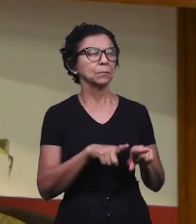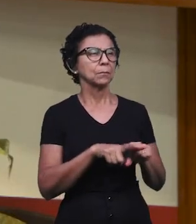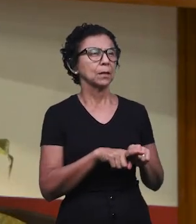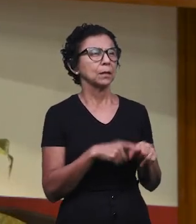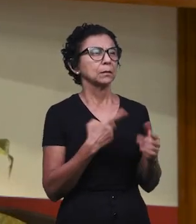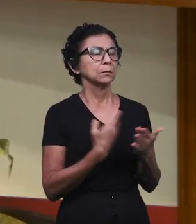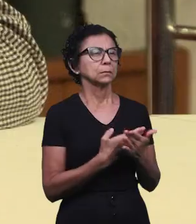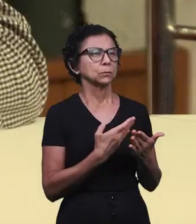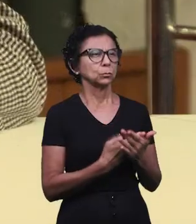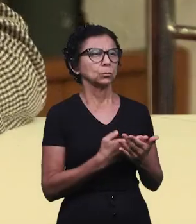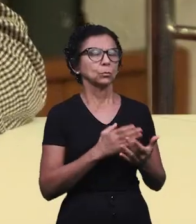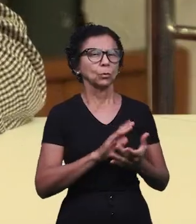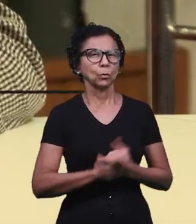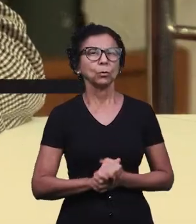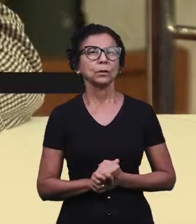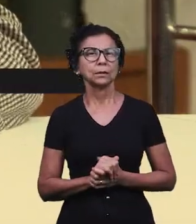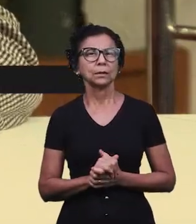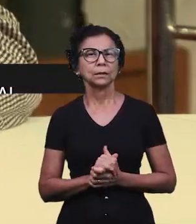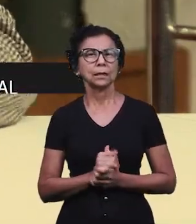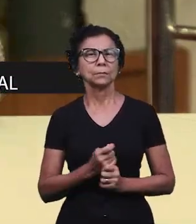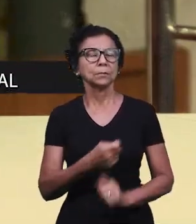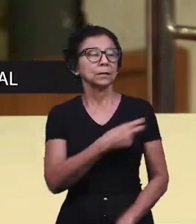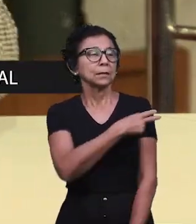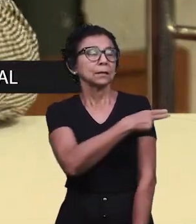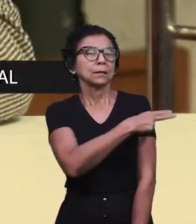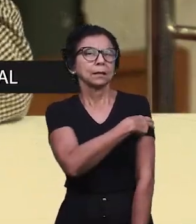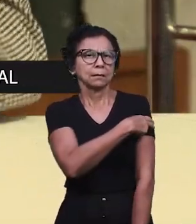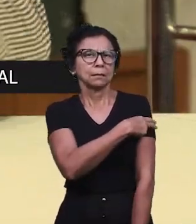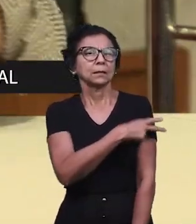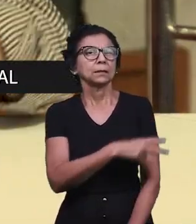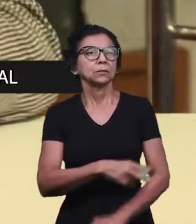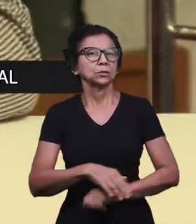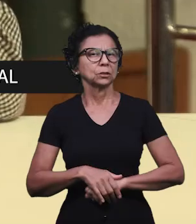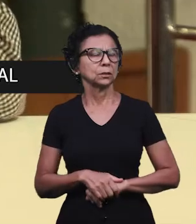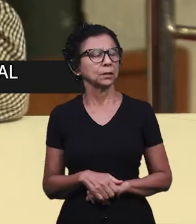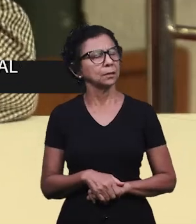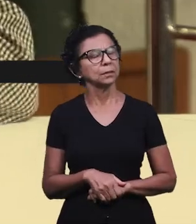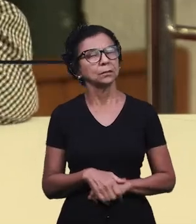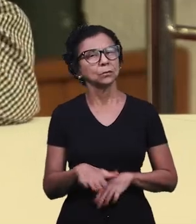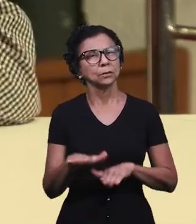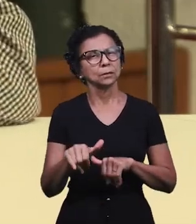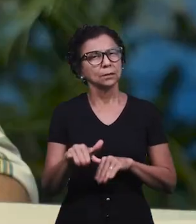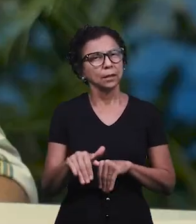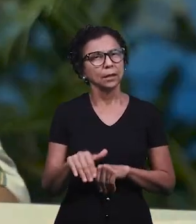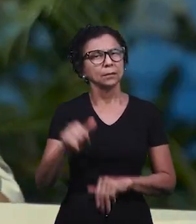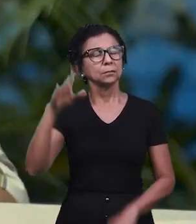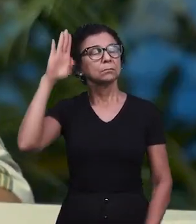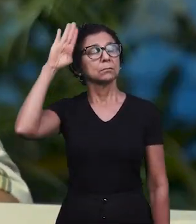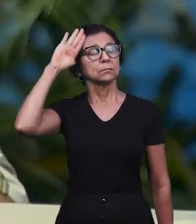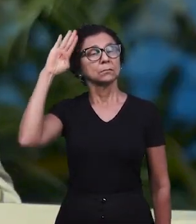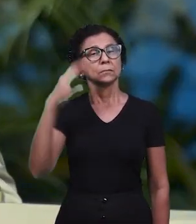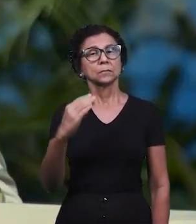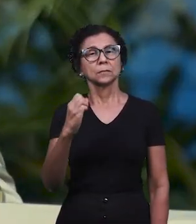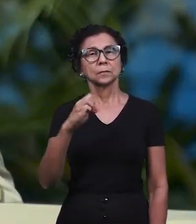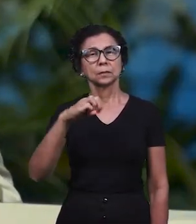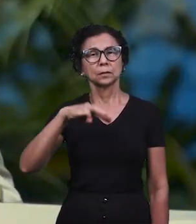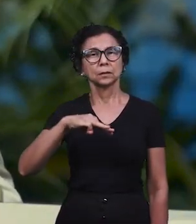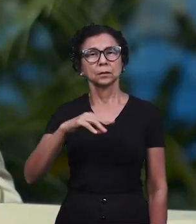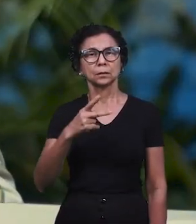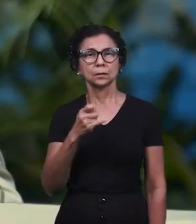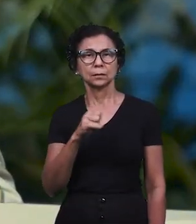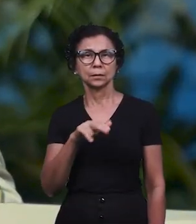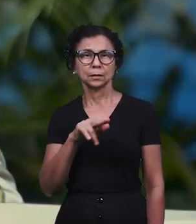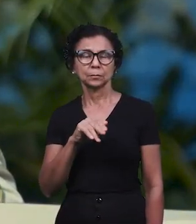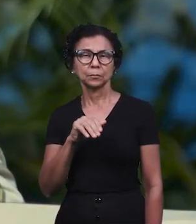que prepara os cadetes do Exército em Campinas. Como é que foi esse trânsito aí? Exato. Então, toda a